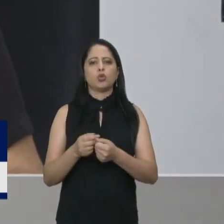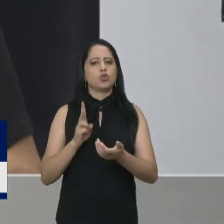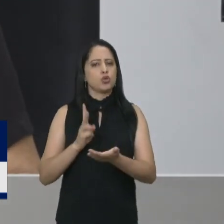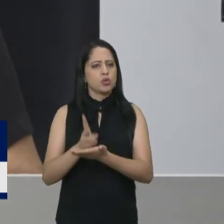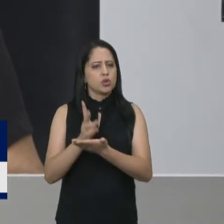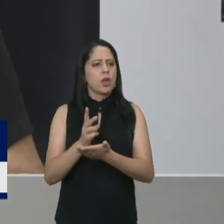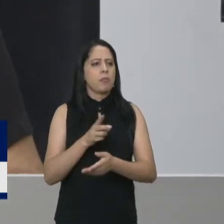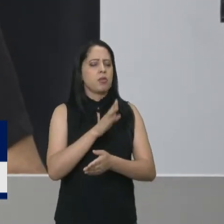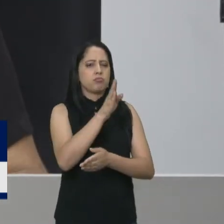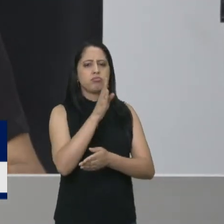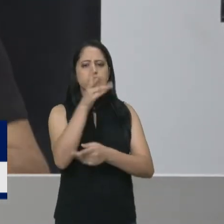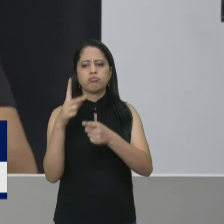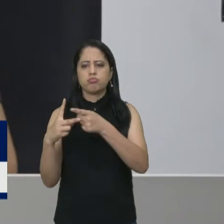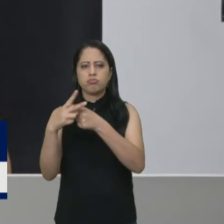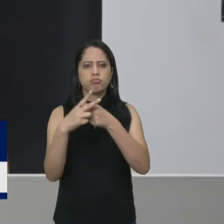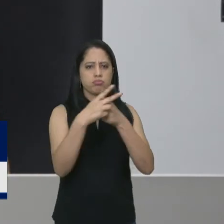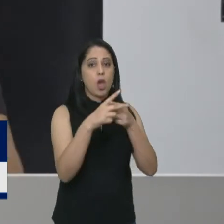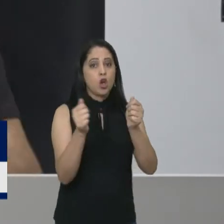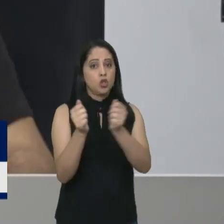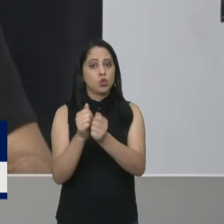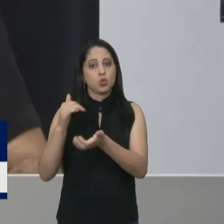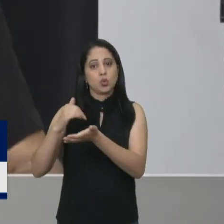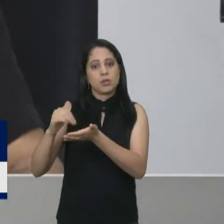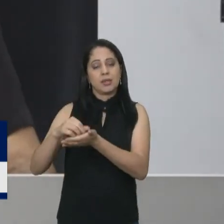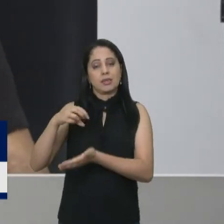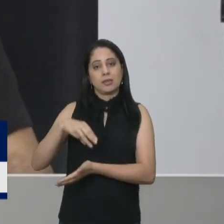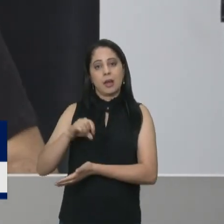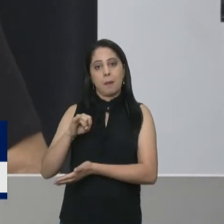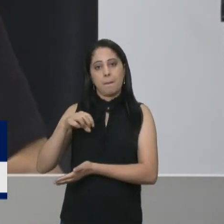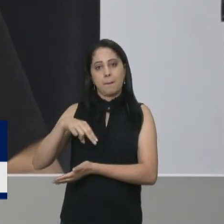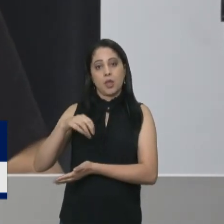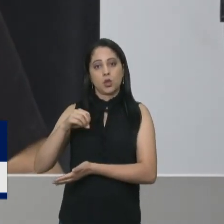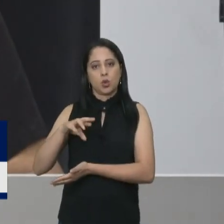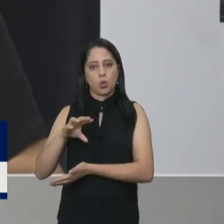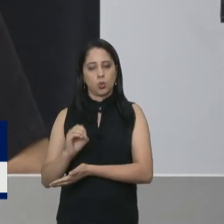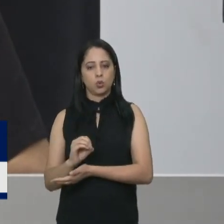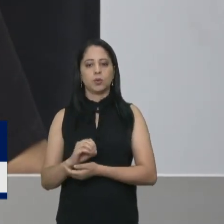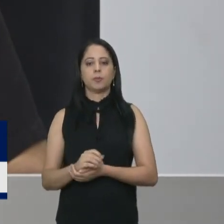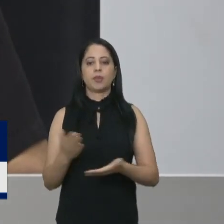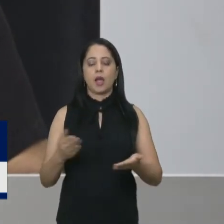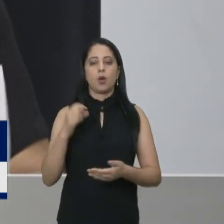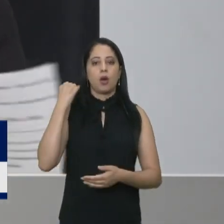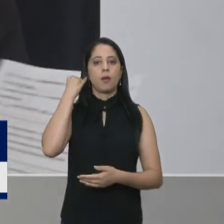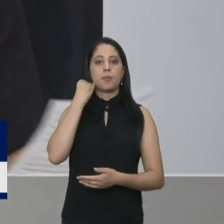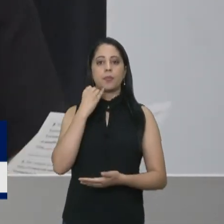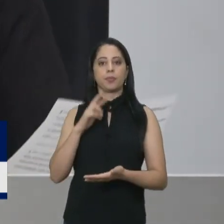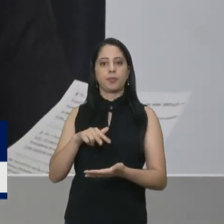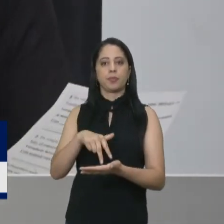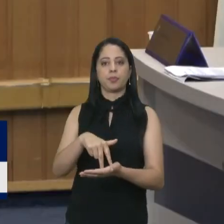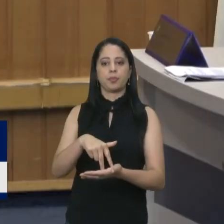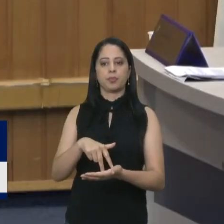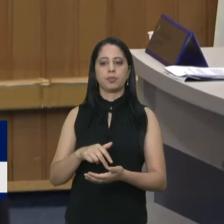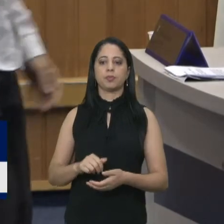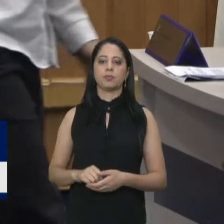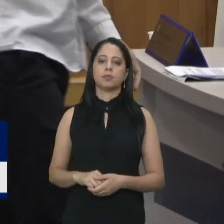o Ademir. Seja sempre bem-vindo nessa casa, Daniel. Com a palavra, o vereador José Luiz.